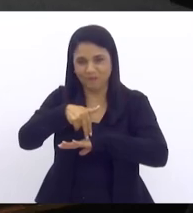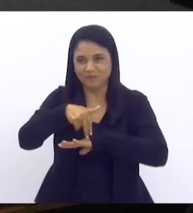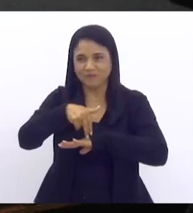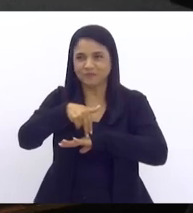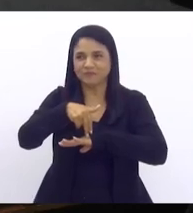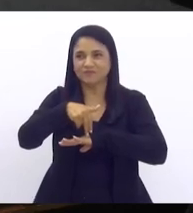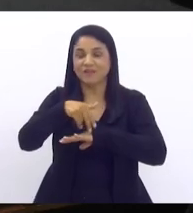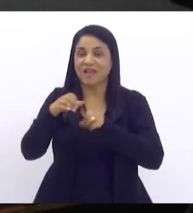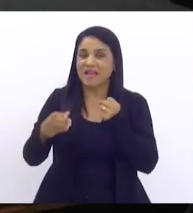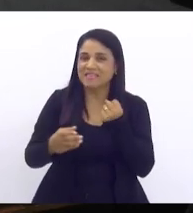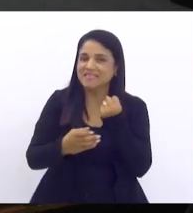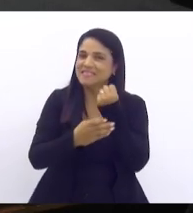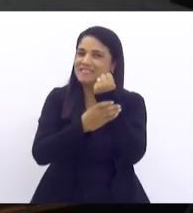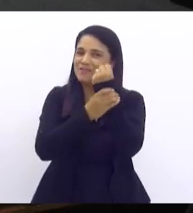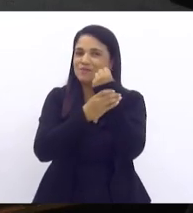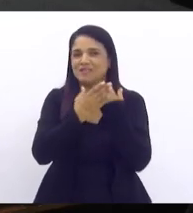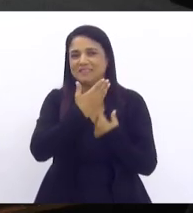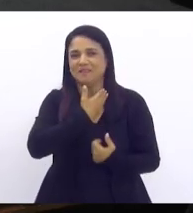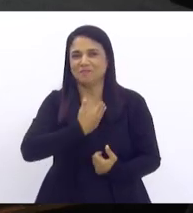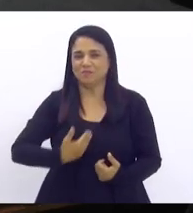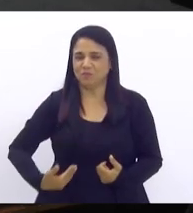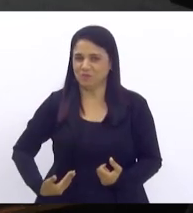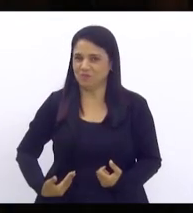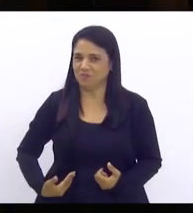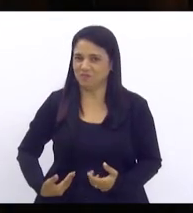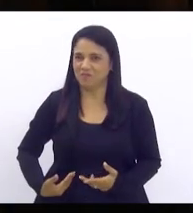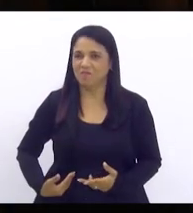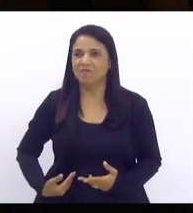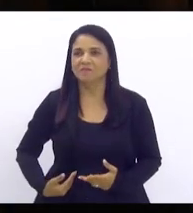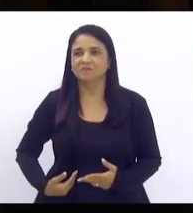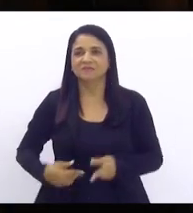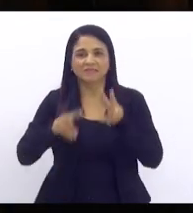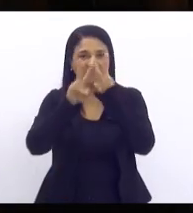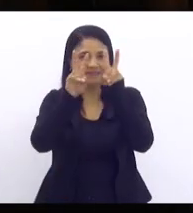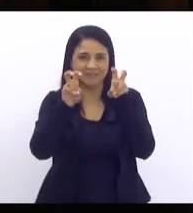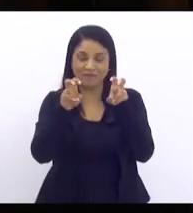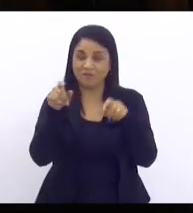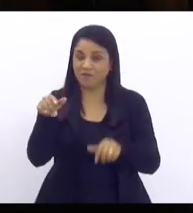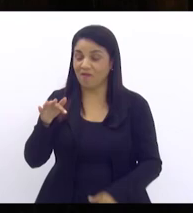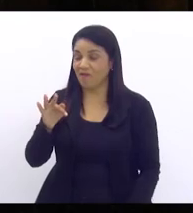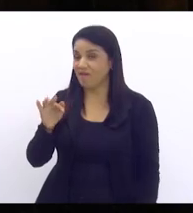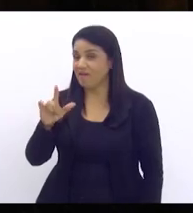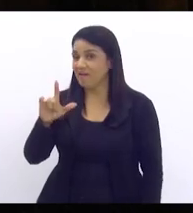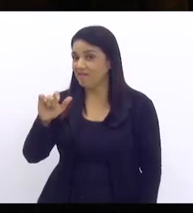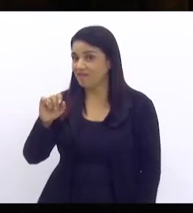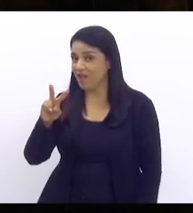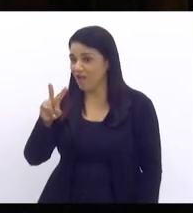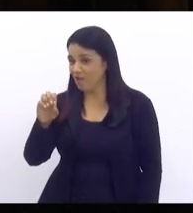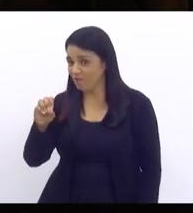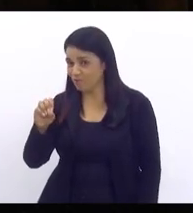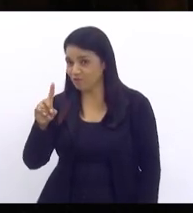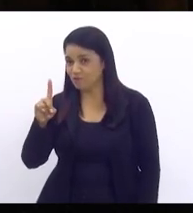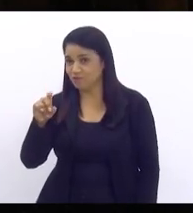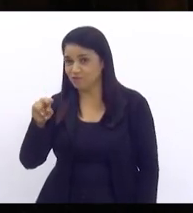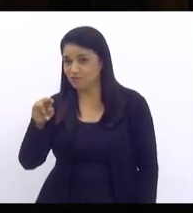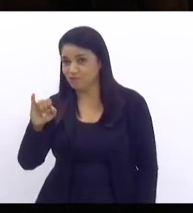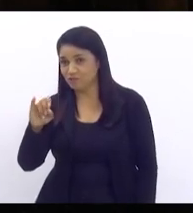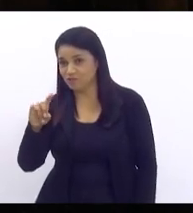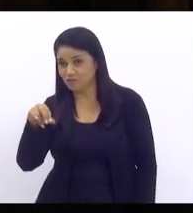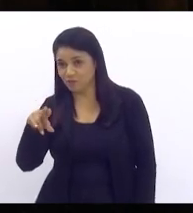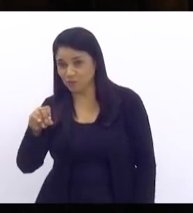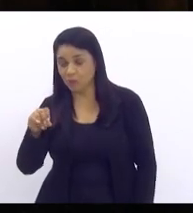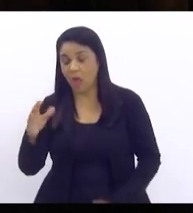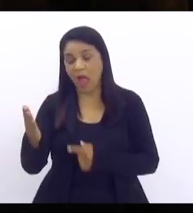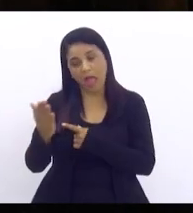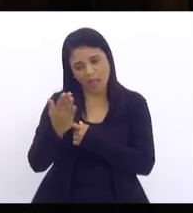da segurança pública aqui. Que o Flávio Dino tem ajudado pra caramba a gente, né? O Flávio Dino tem